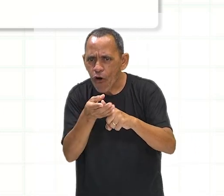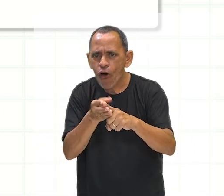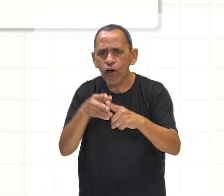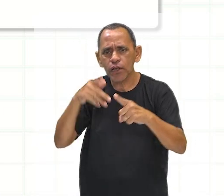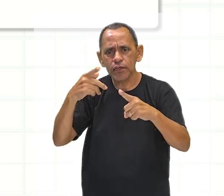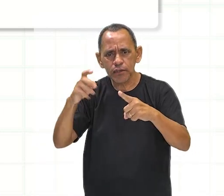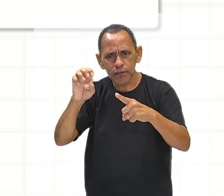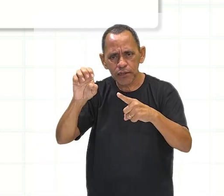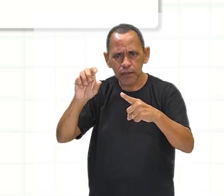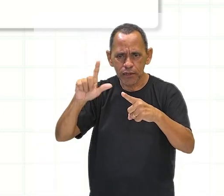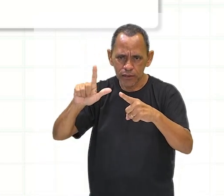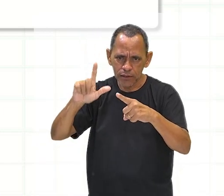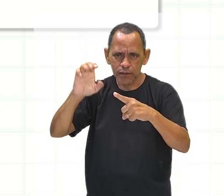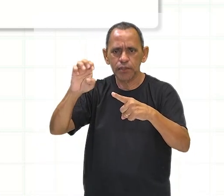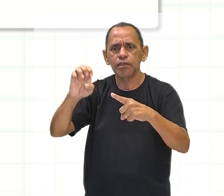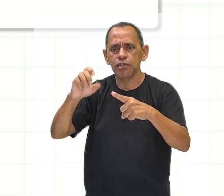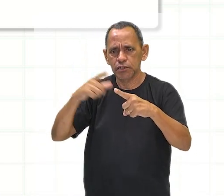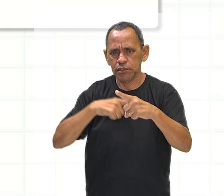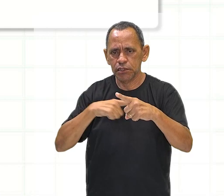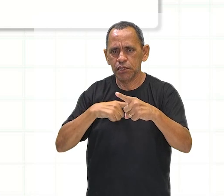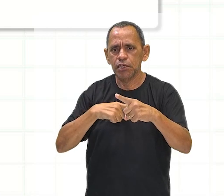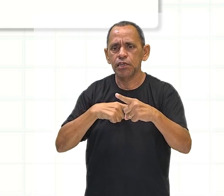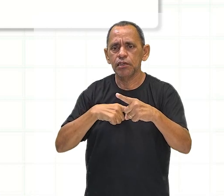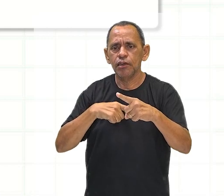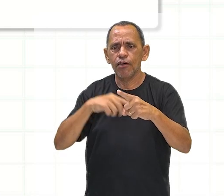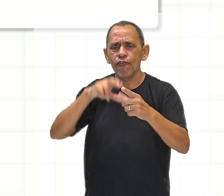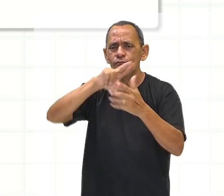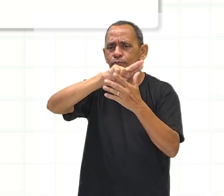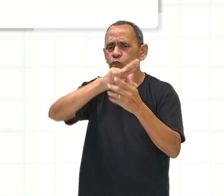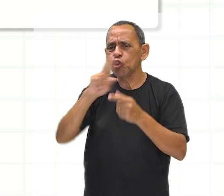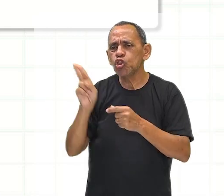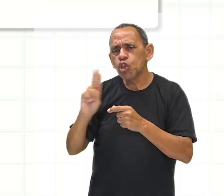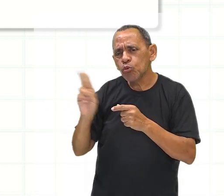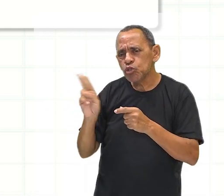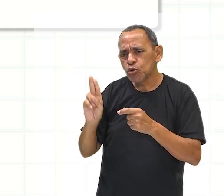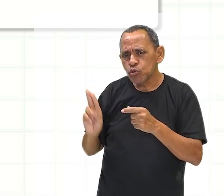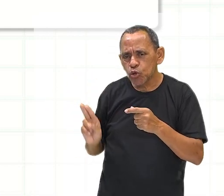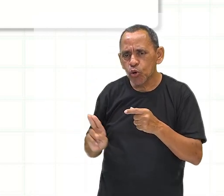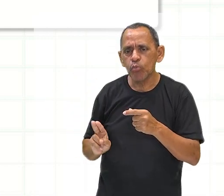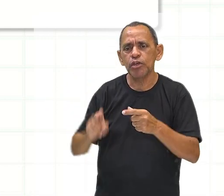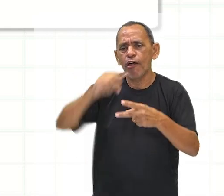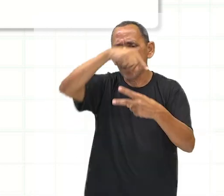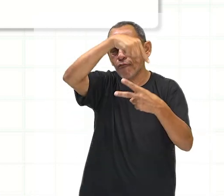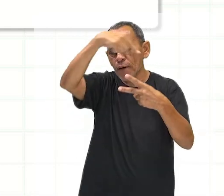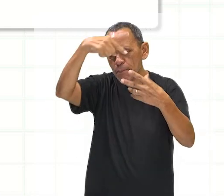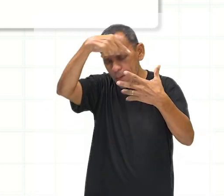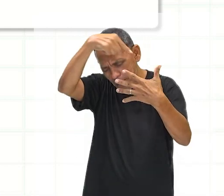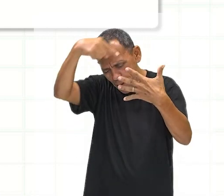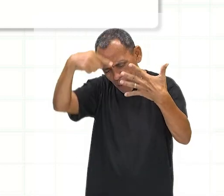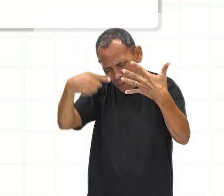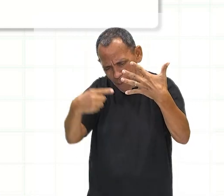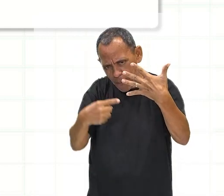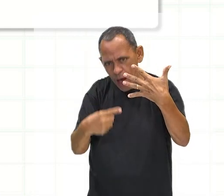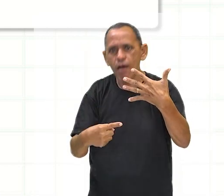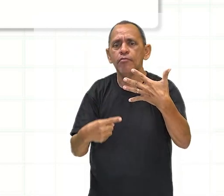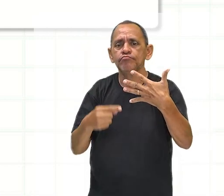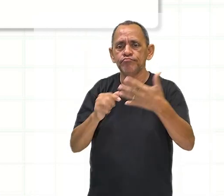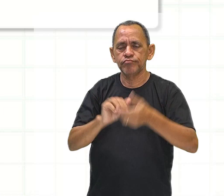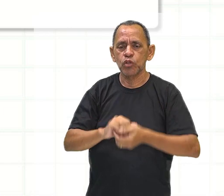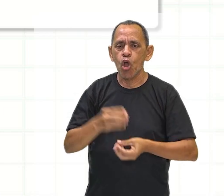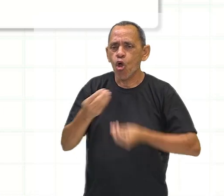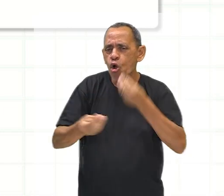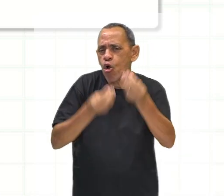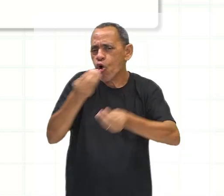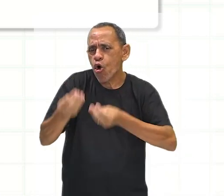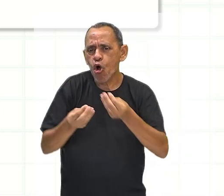veias dorsais, tem aí, como você observa, o corpo cavernoso, né, que são justamente esses tipos de tecido.